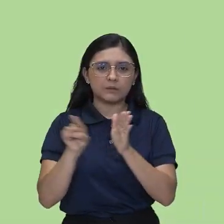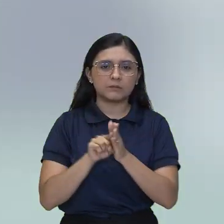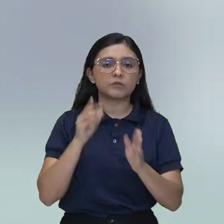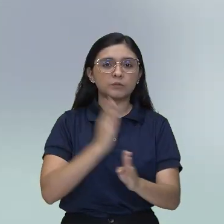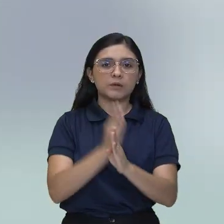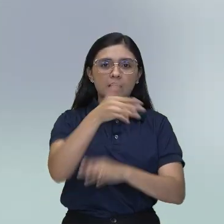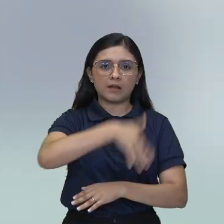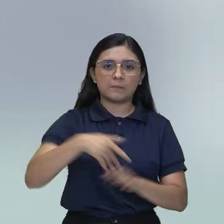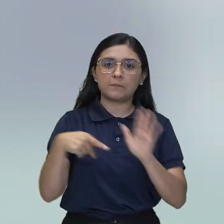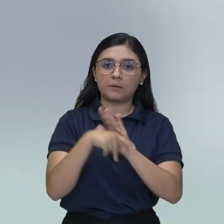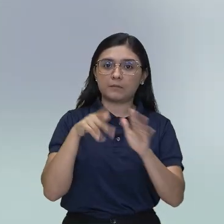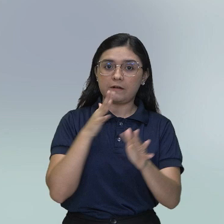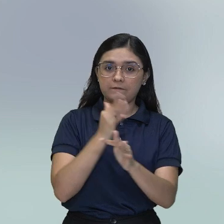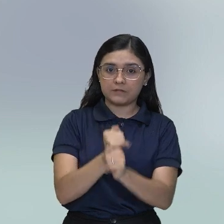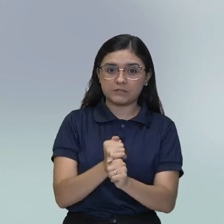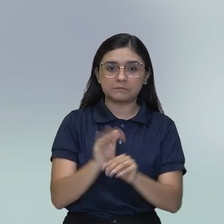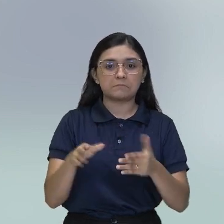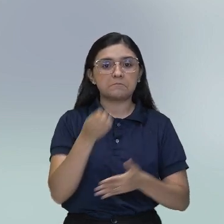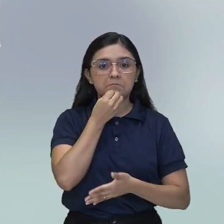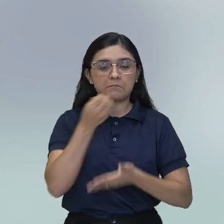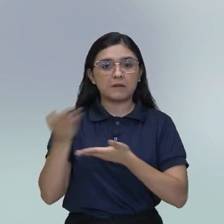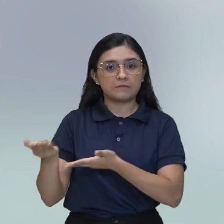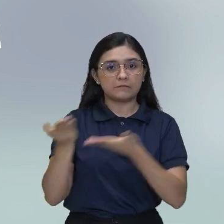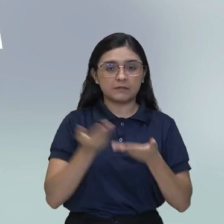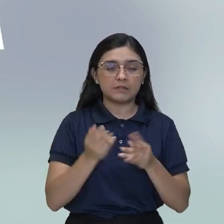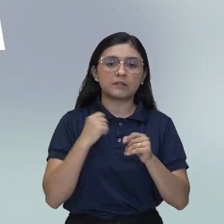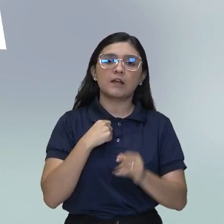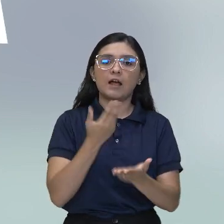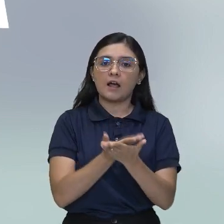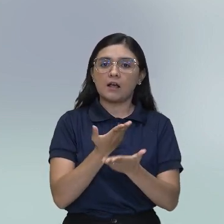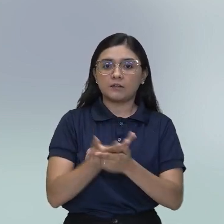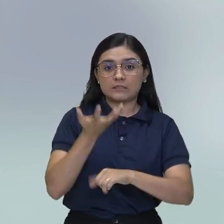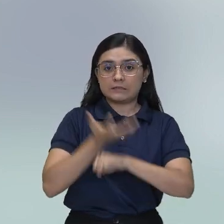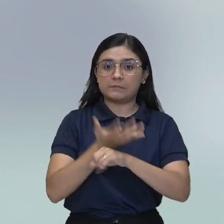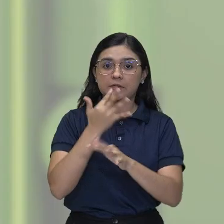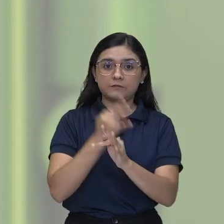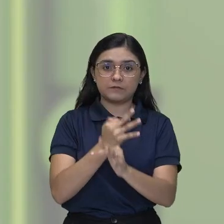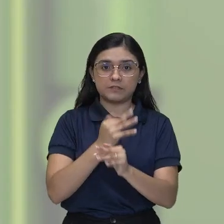física. Bem-vindos à aula de física!